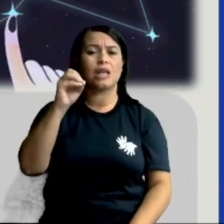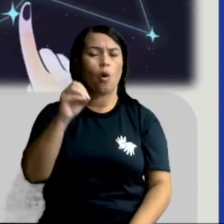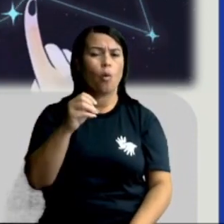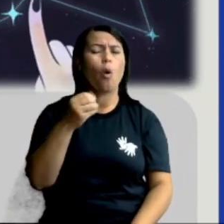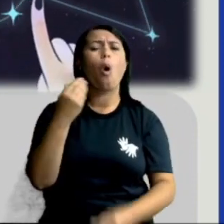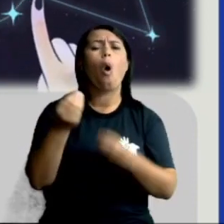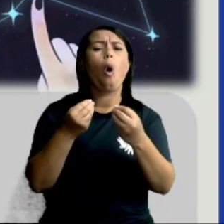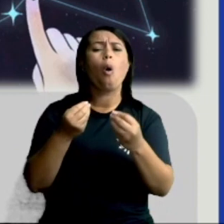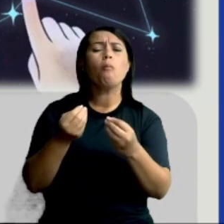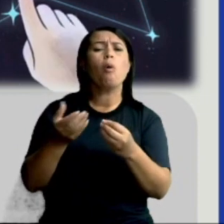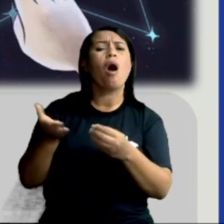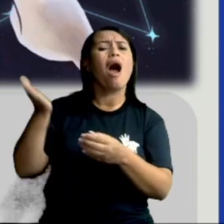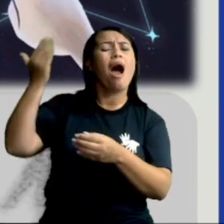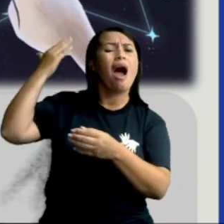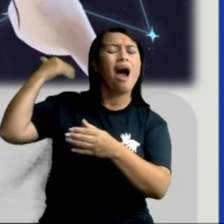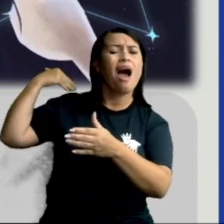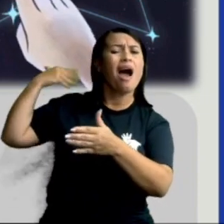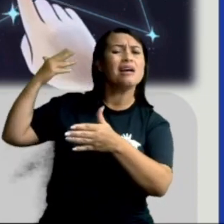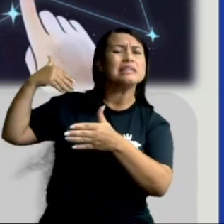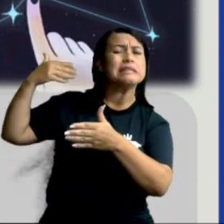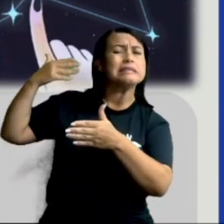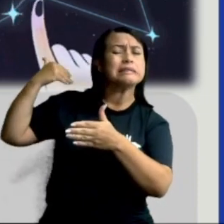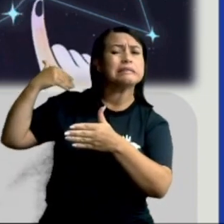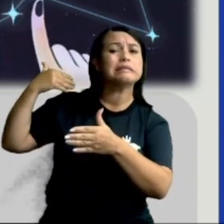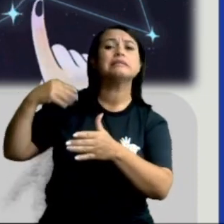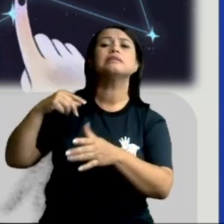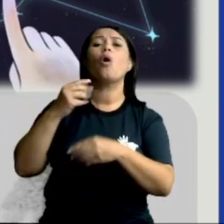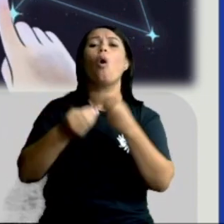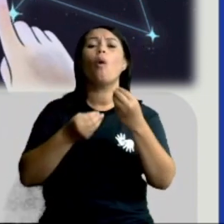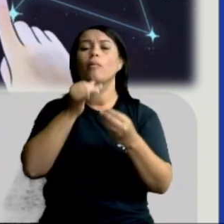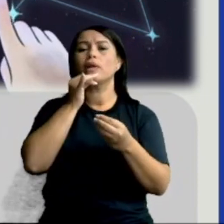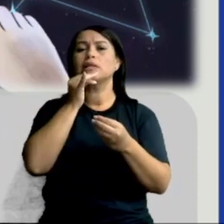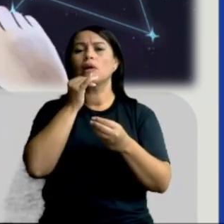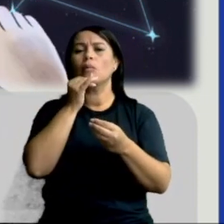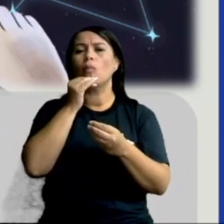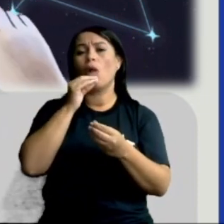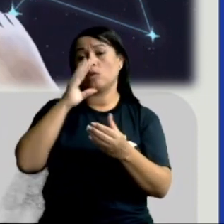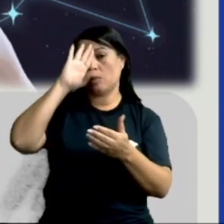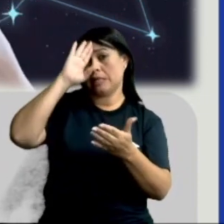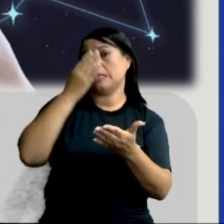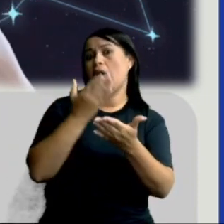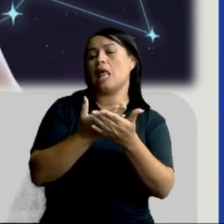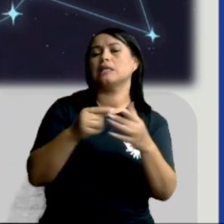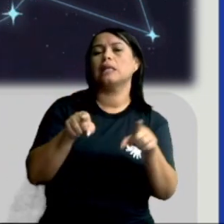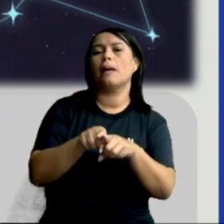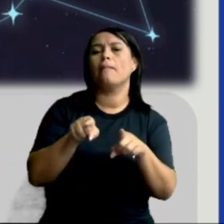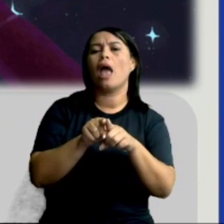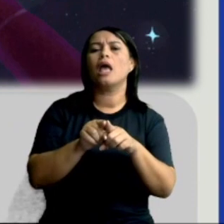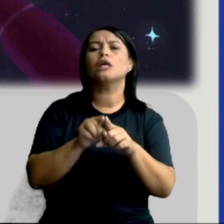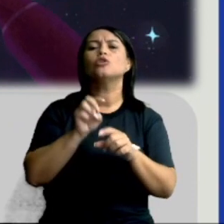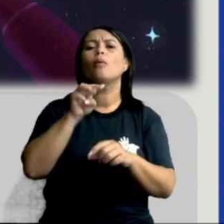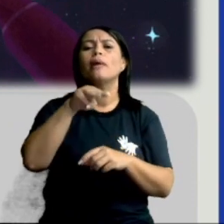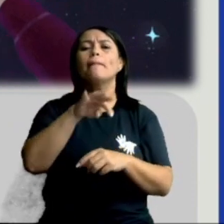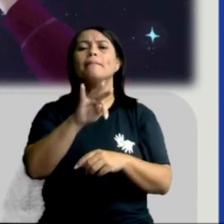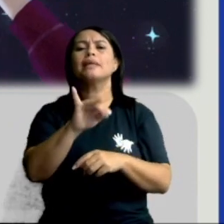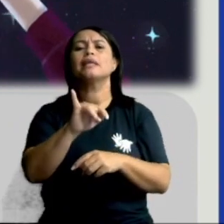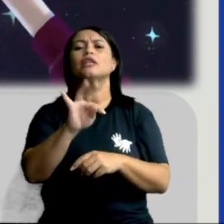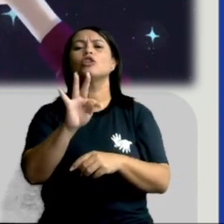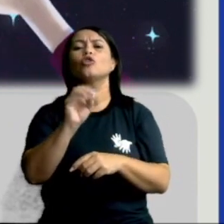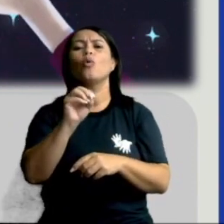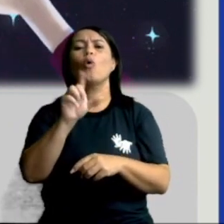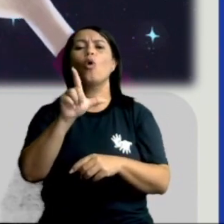pessoas usavam para descrever suas crenças ou mitologias. Por isso, diferentes